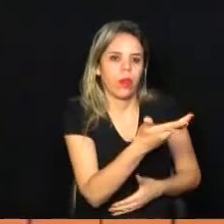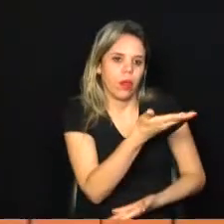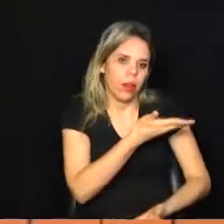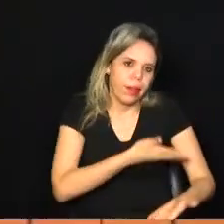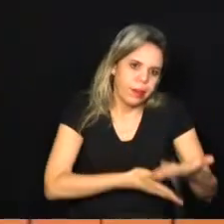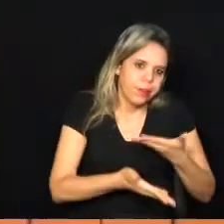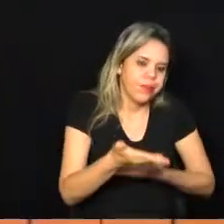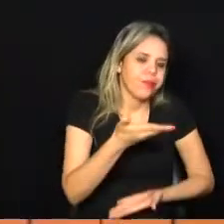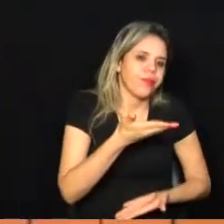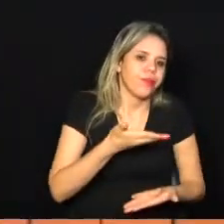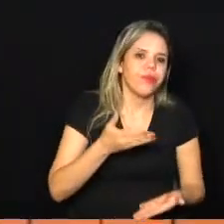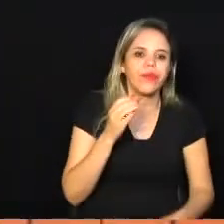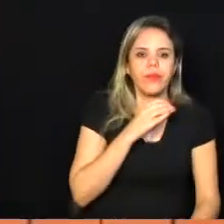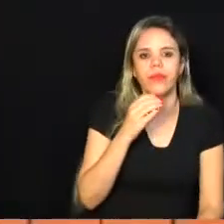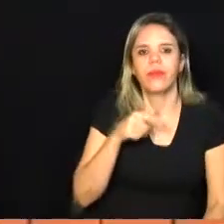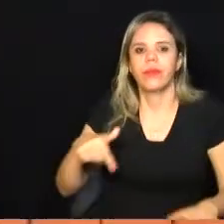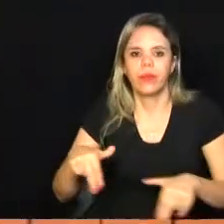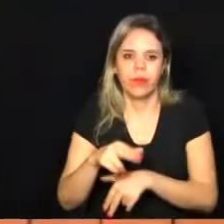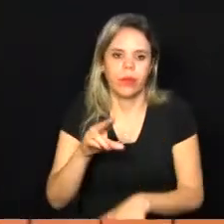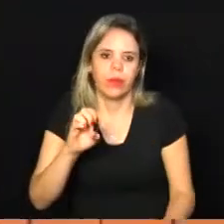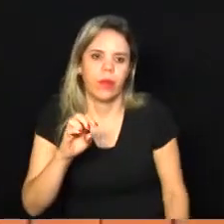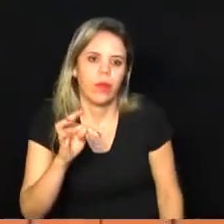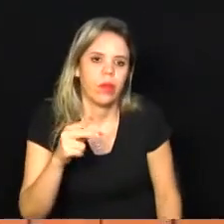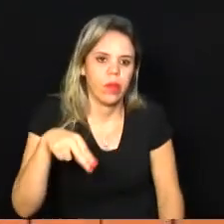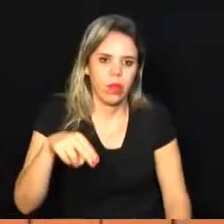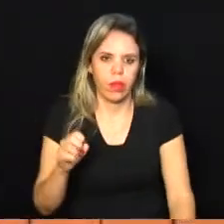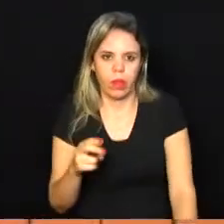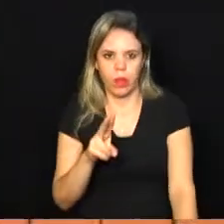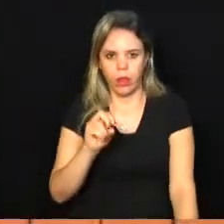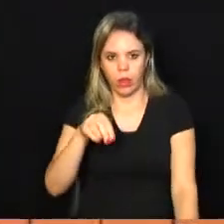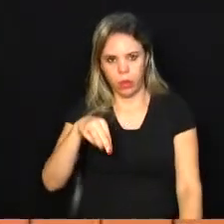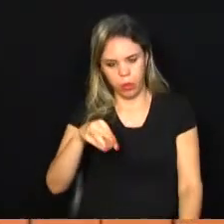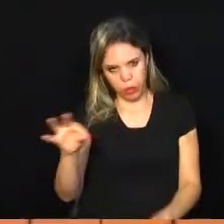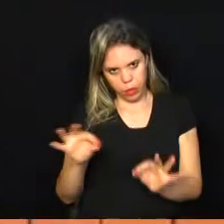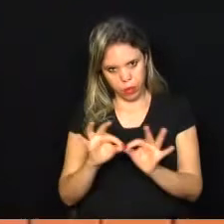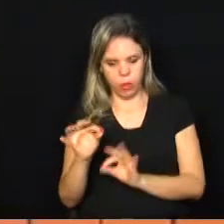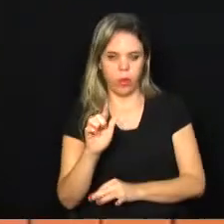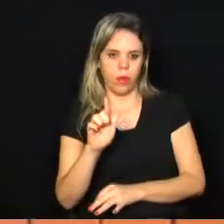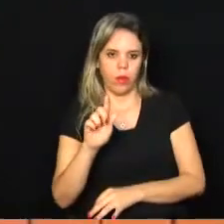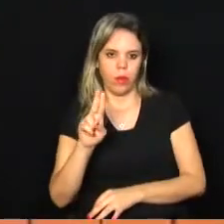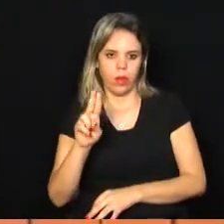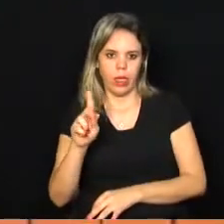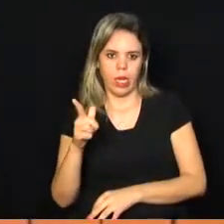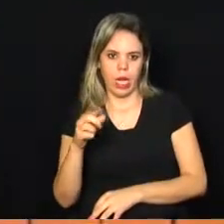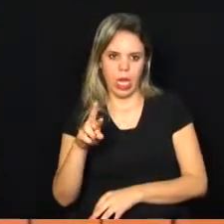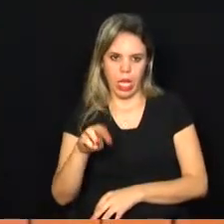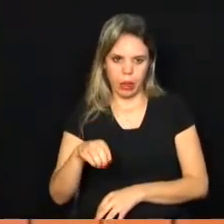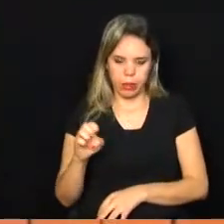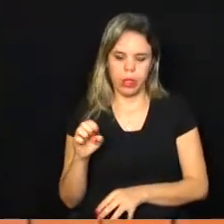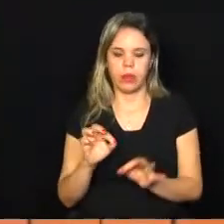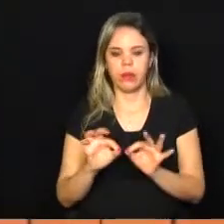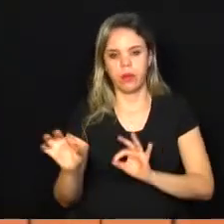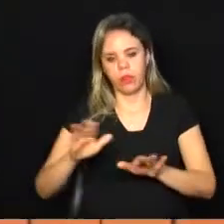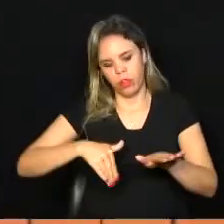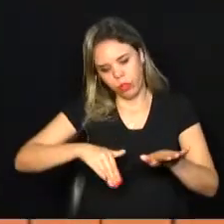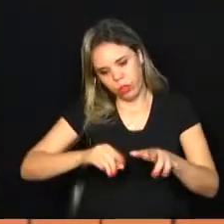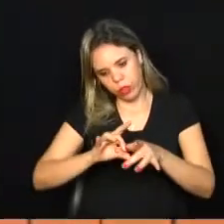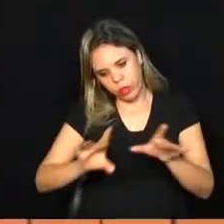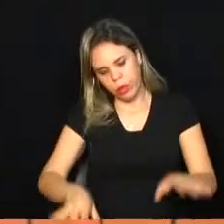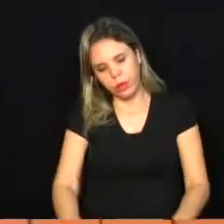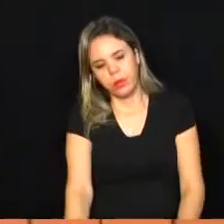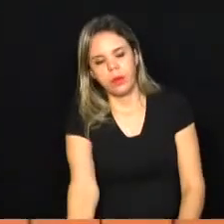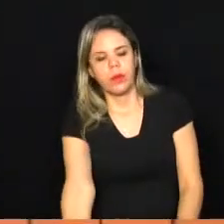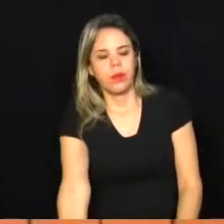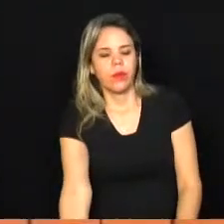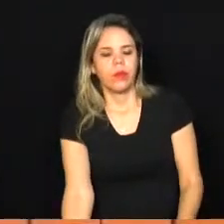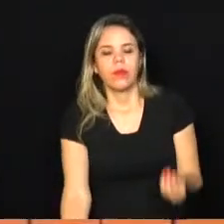revezamento, com a Etienne Medeiros nos 50 metros livre, com o Guilherme Costa nos 1.500 metros nado livre. Enfim, como